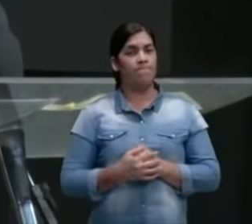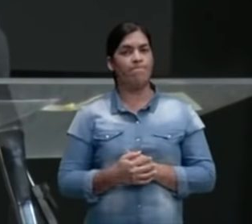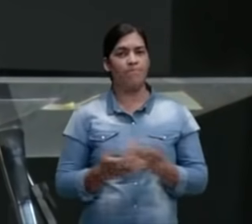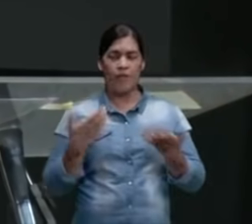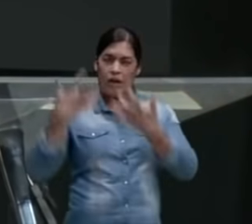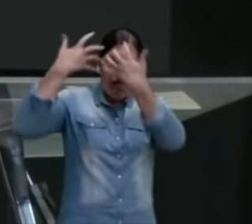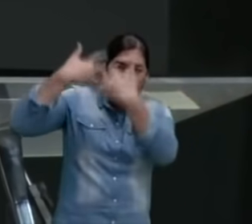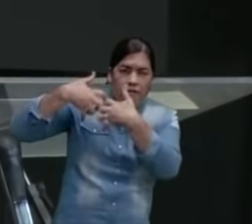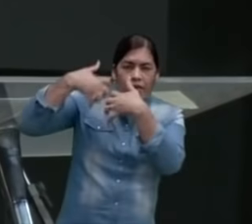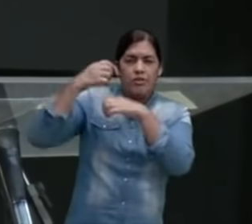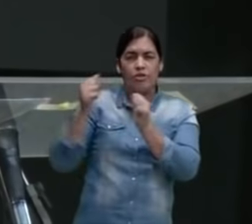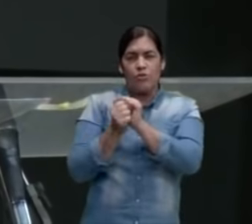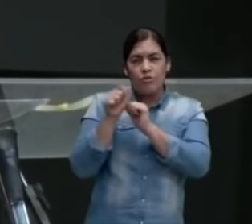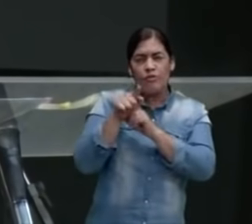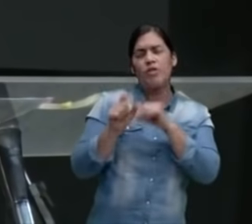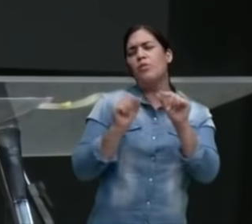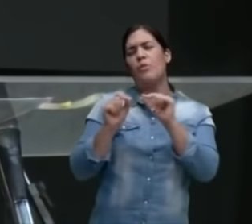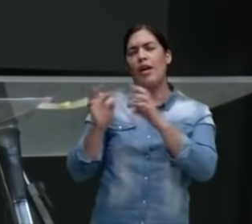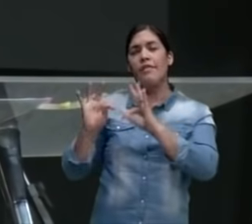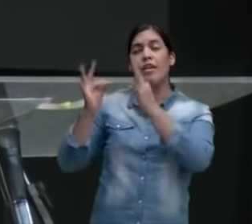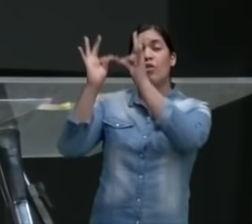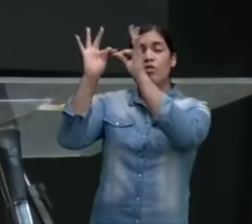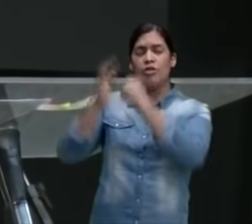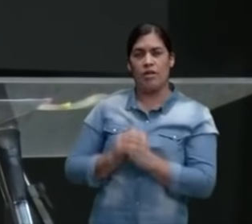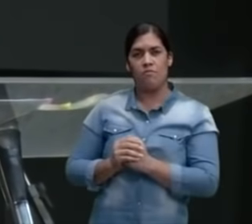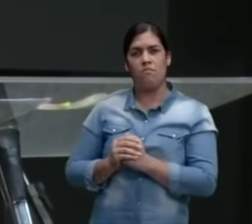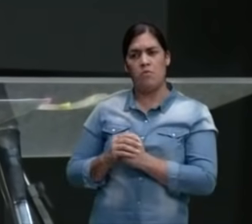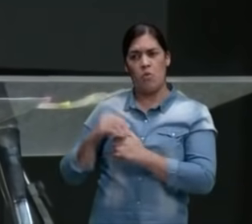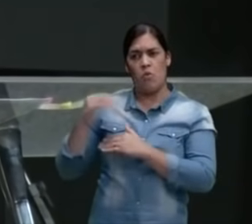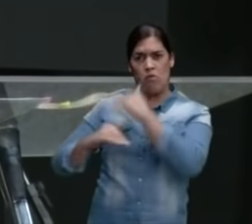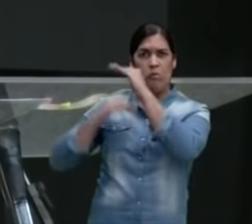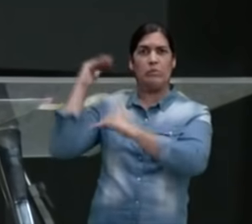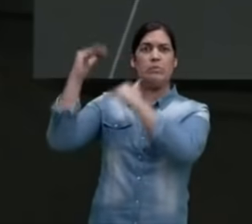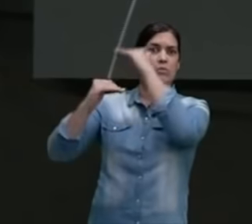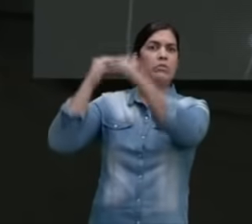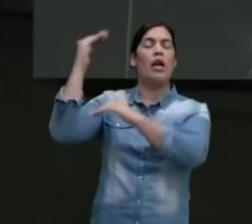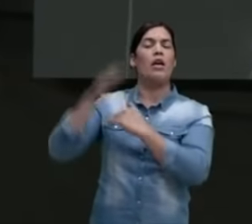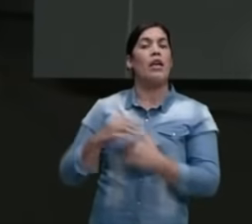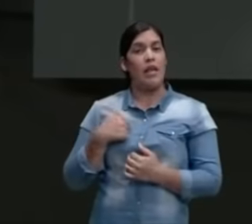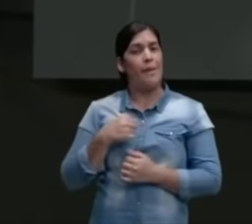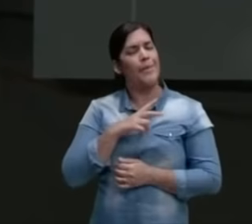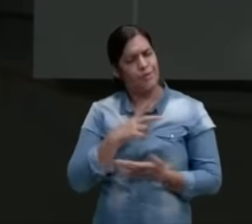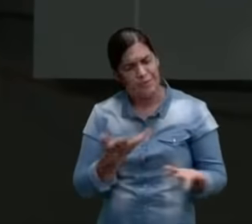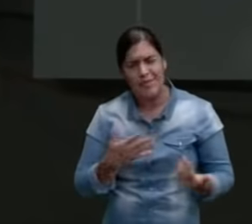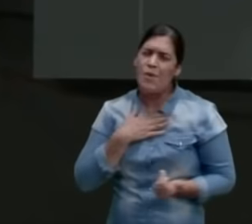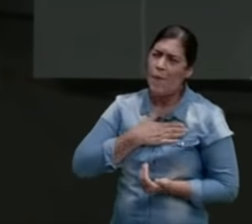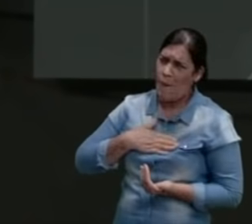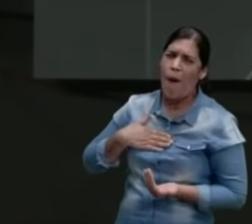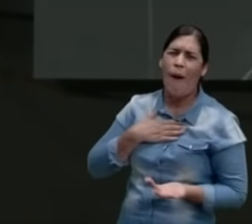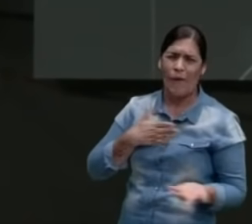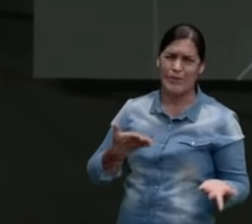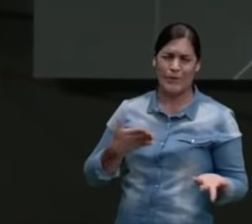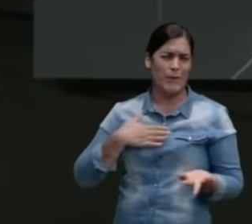você sobre essa questão, né, da tecnologia. Ela está avançando muito e eu, particularmente, eu gosto muito. Quando